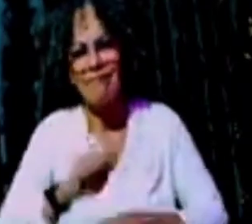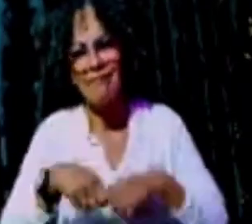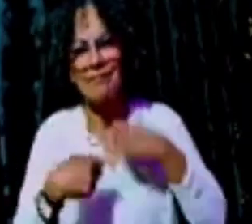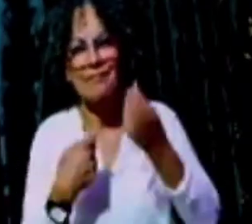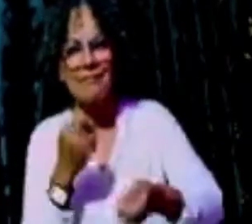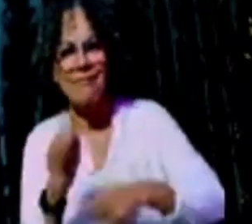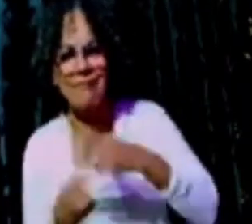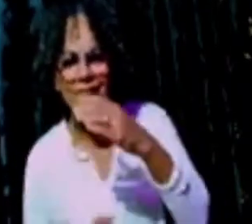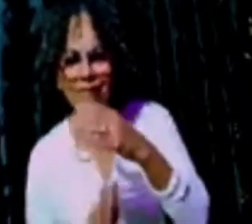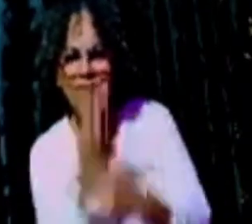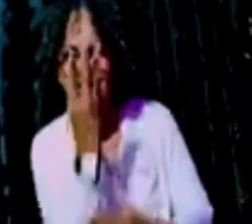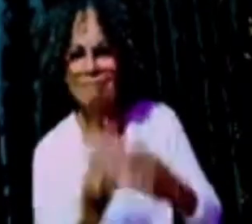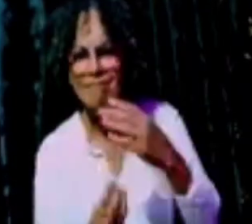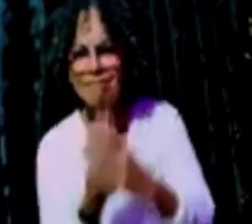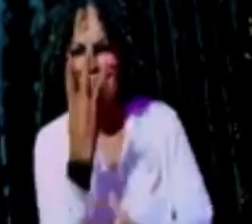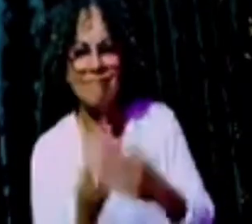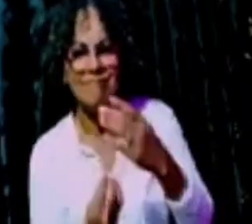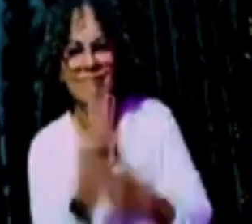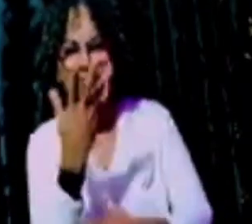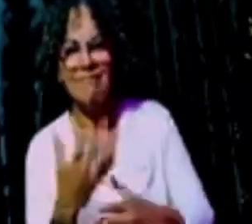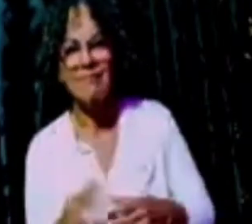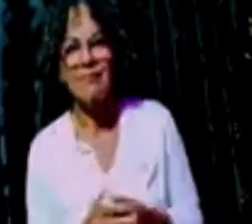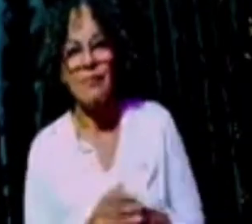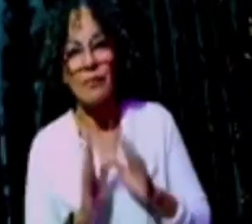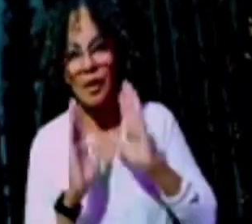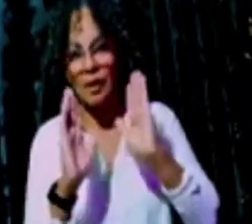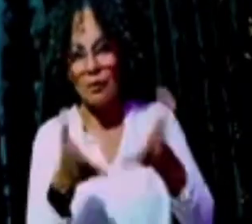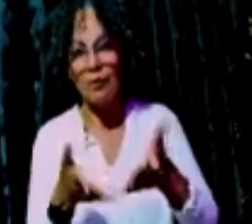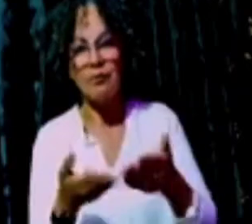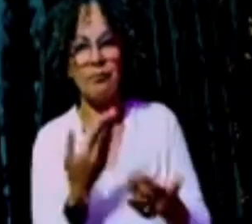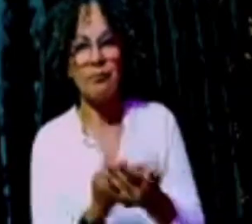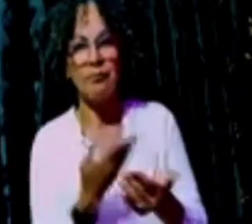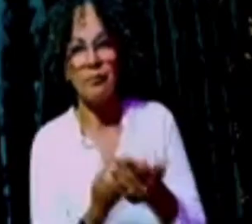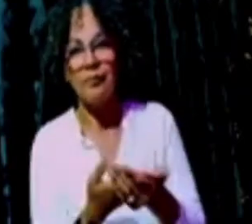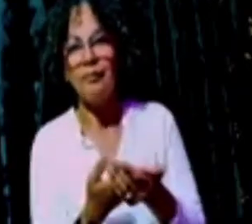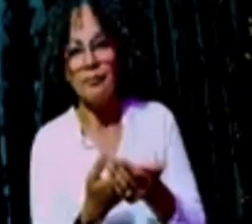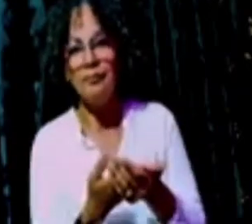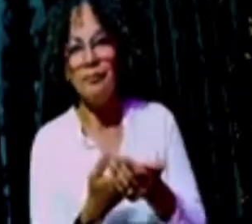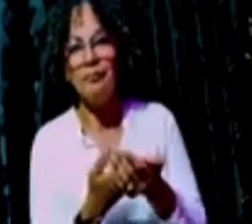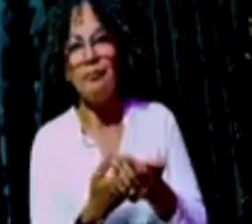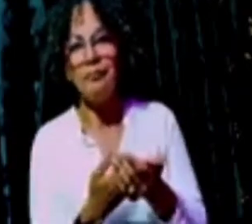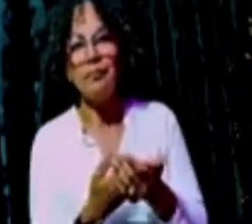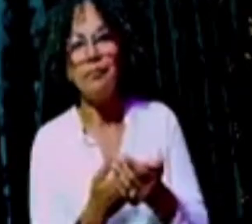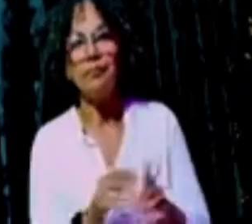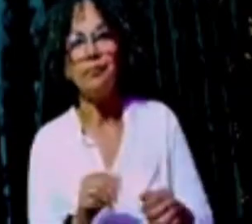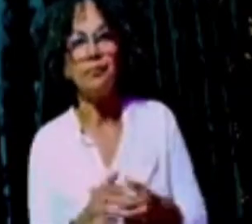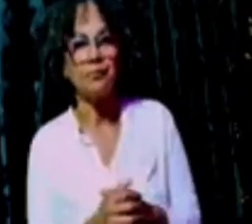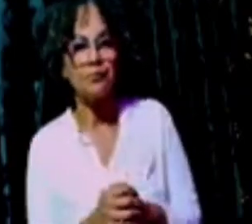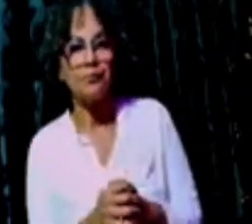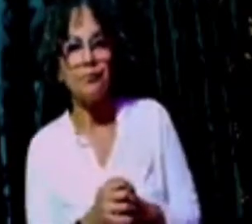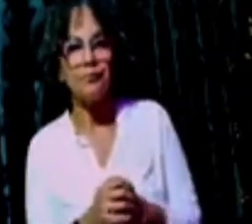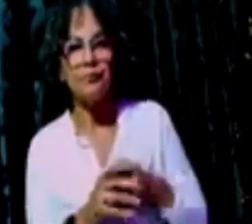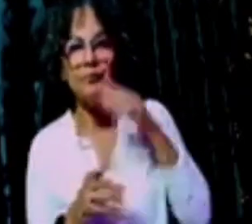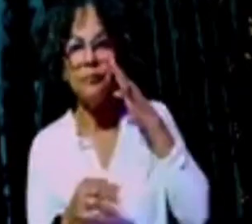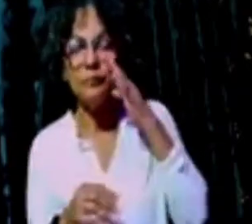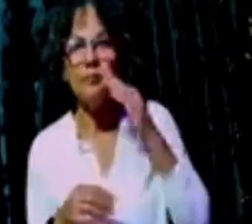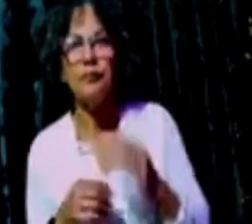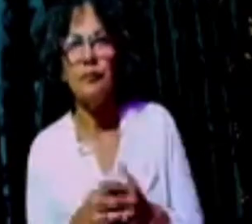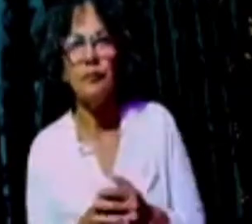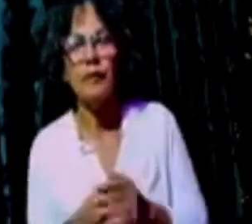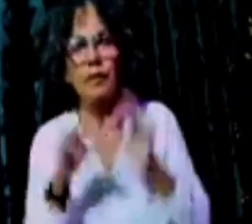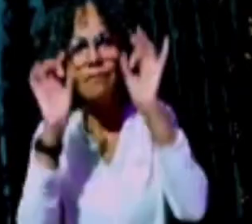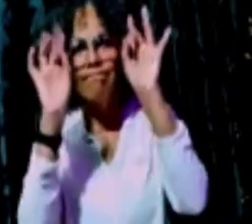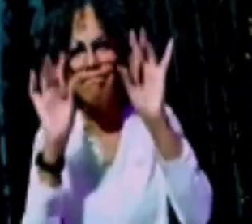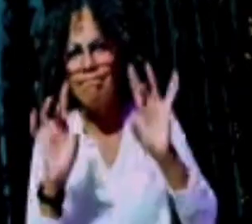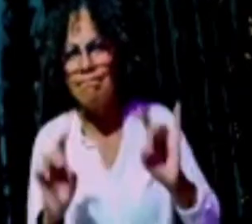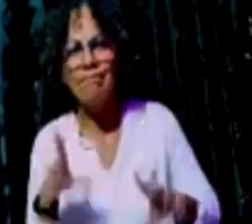mudam sinais. Hoje, por exemplo, eu dou aula numa escola municipal, né, da Secretaria de Educação, especializada em